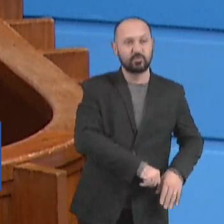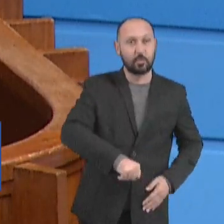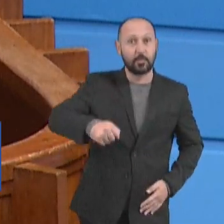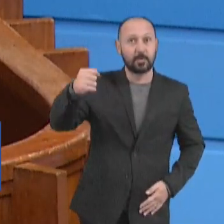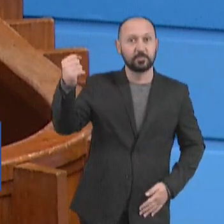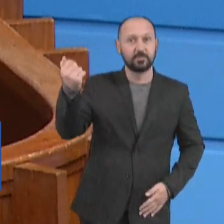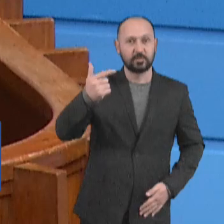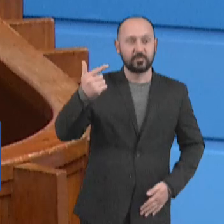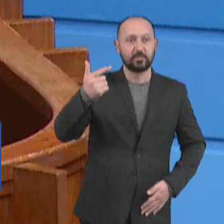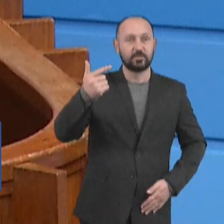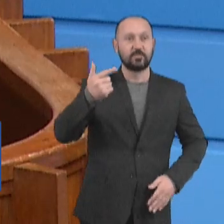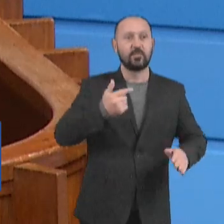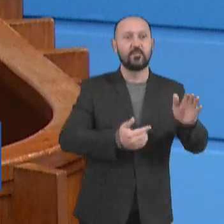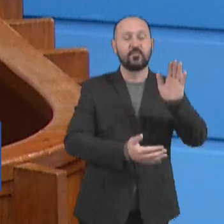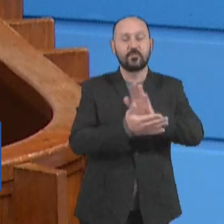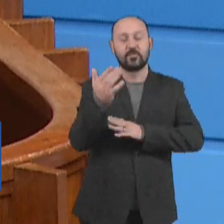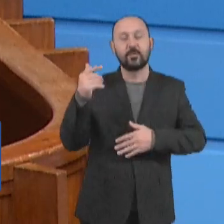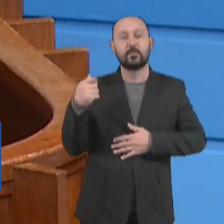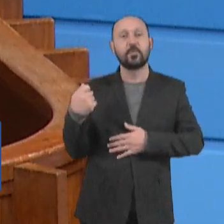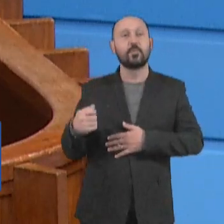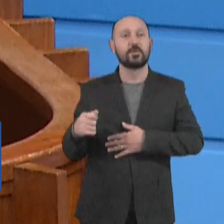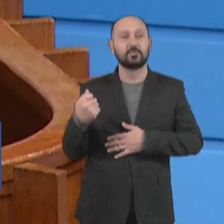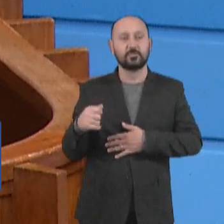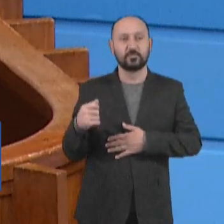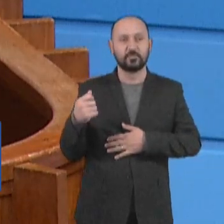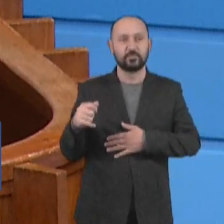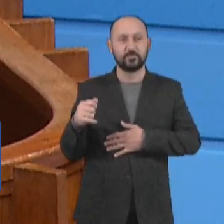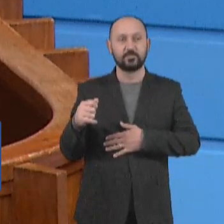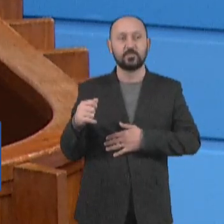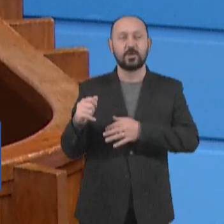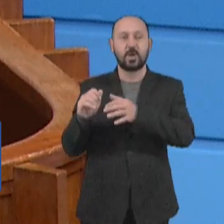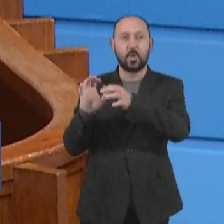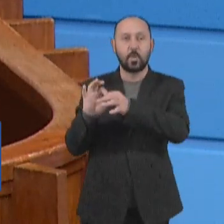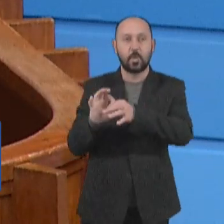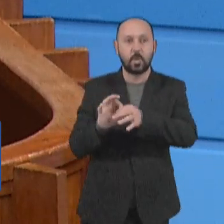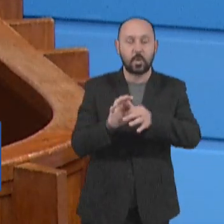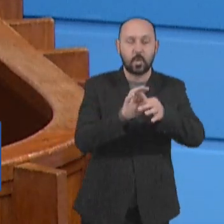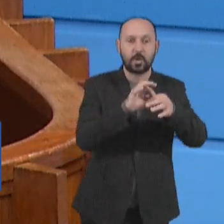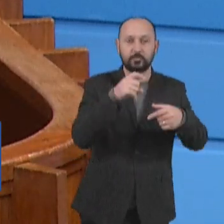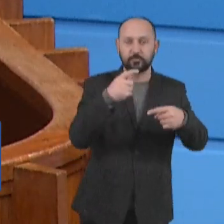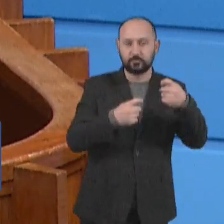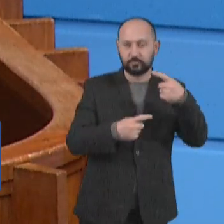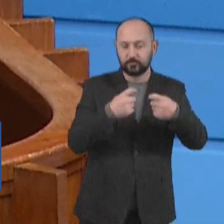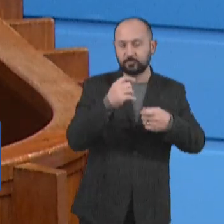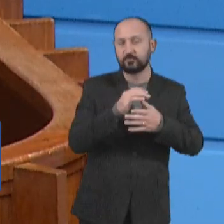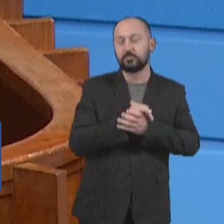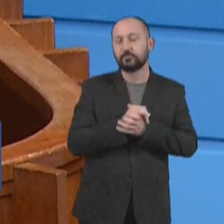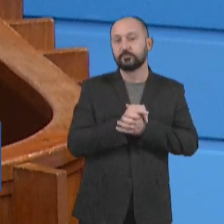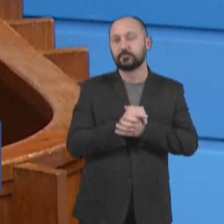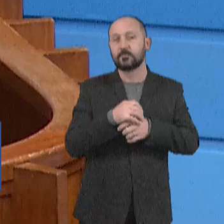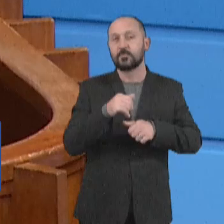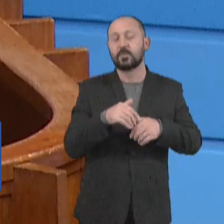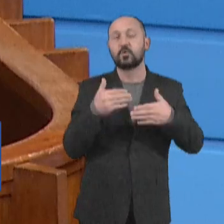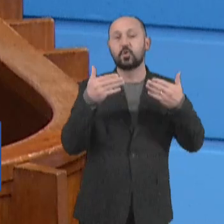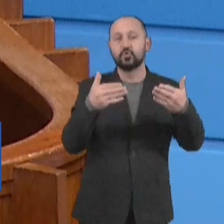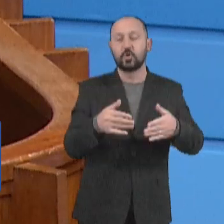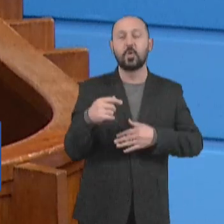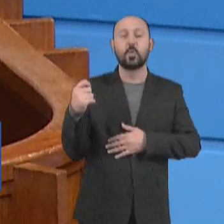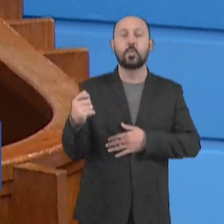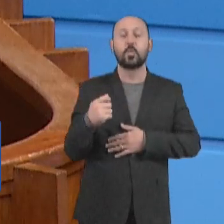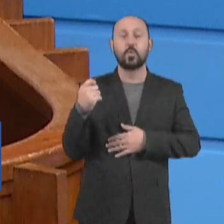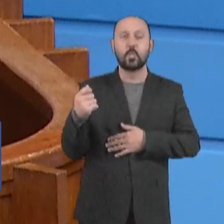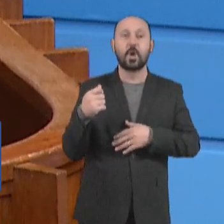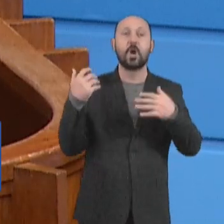foi para o Rio Grande do Sul, num contexto da guerra, e quando chegou ao Rio Grande do